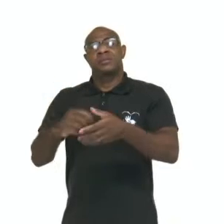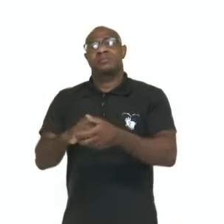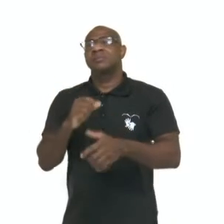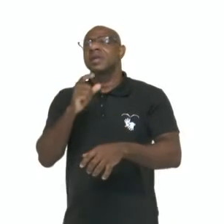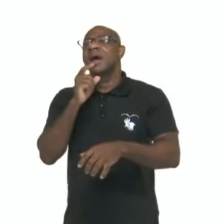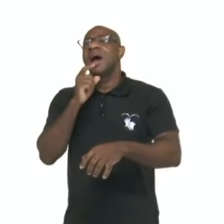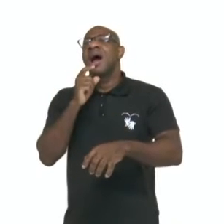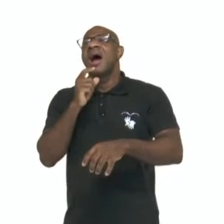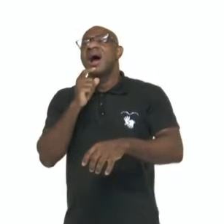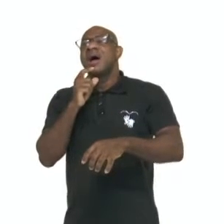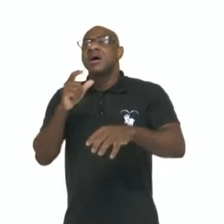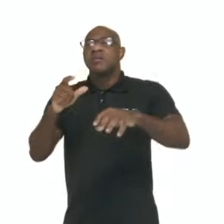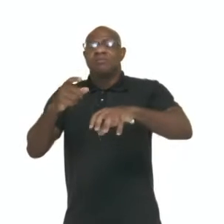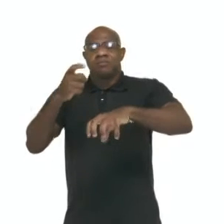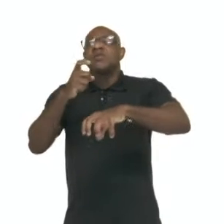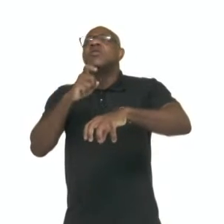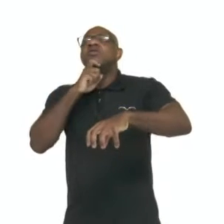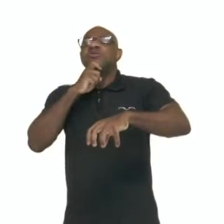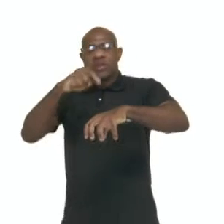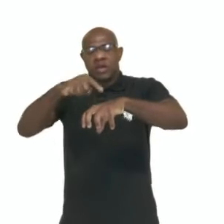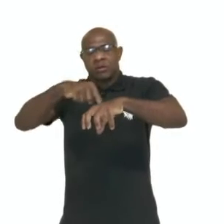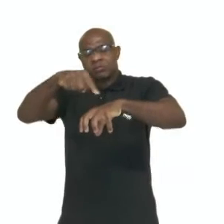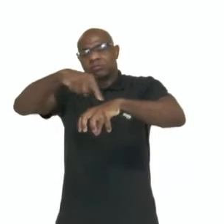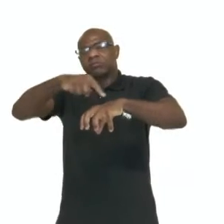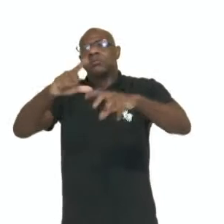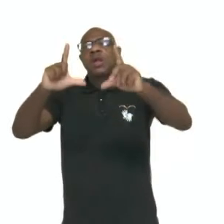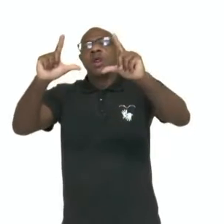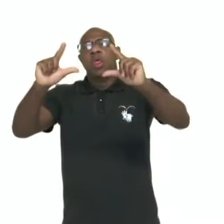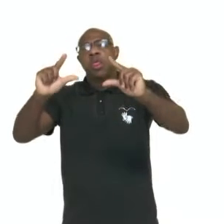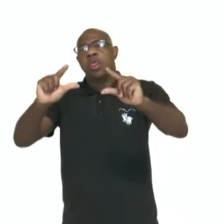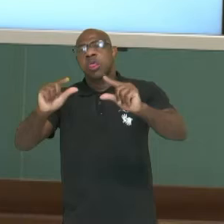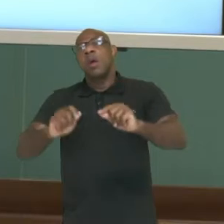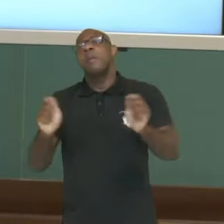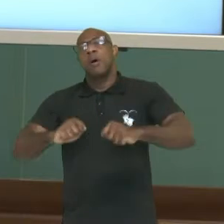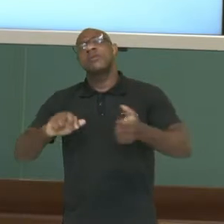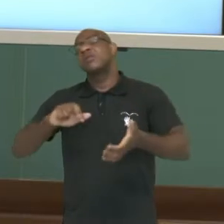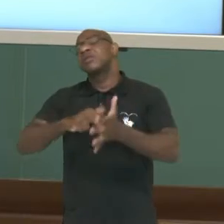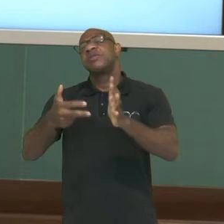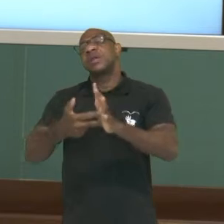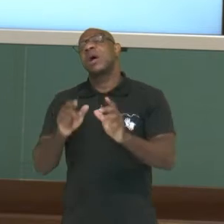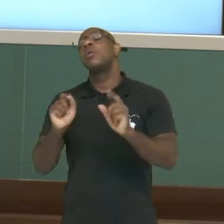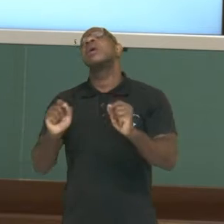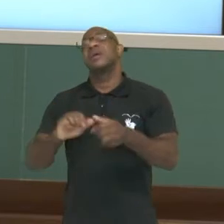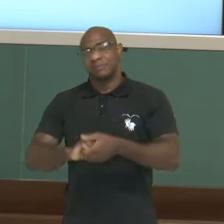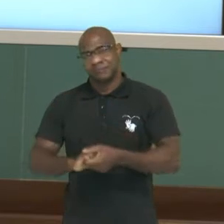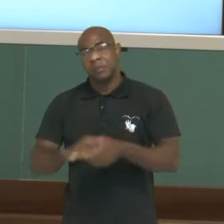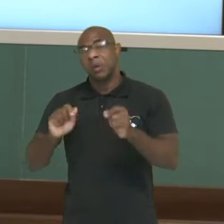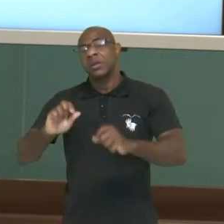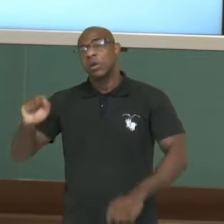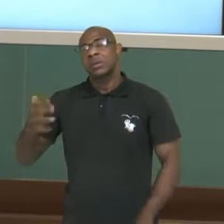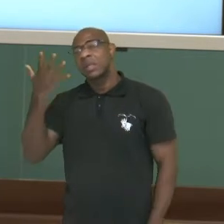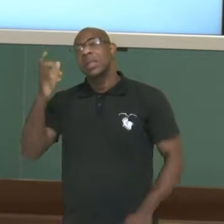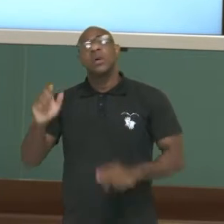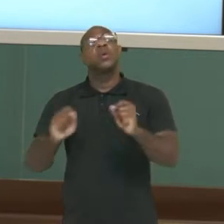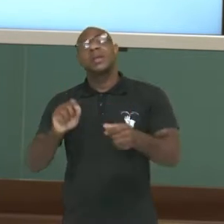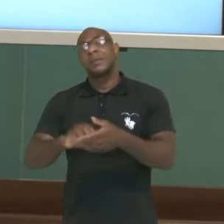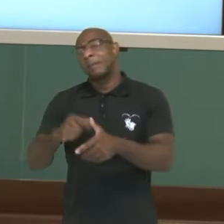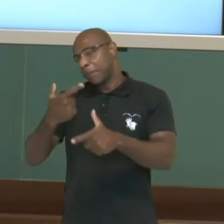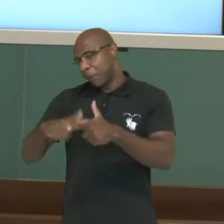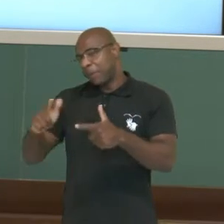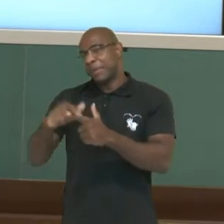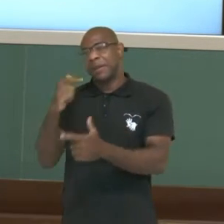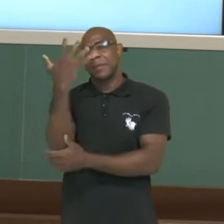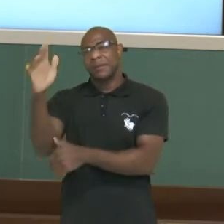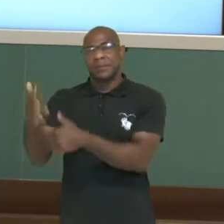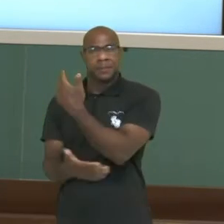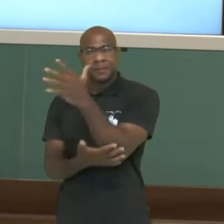polares podem representar então para a região ártica? É um problema ambiental, não é? E já ouviram falar então sobre as novas